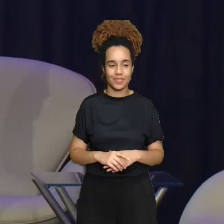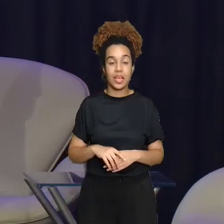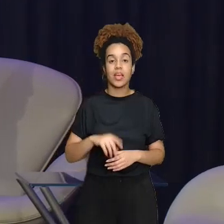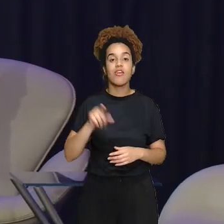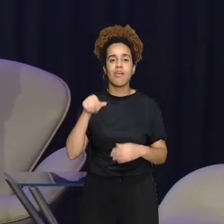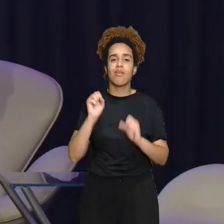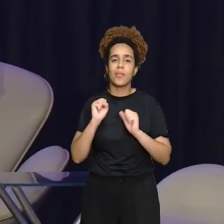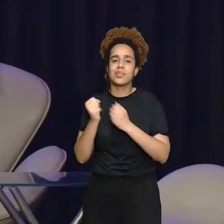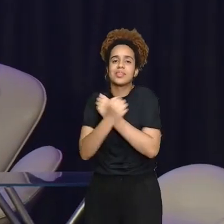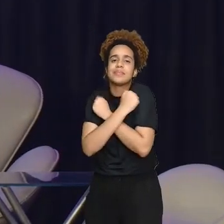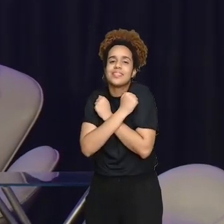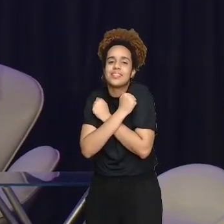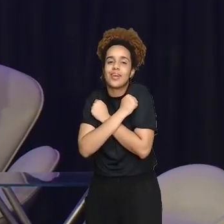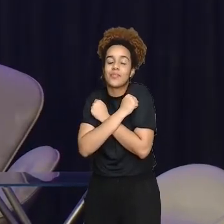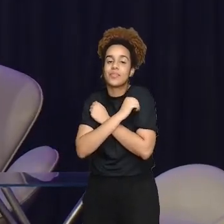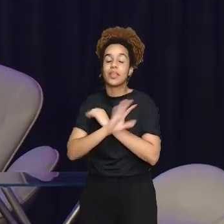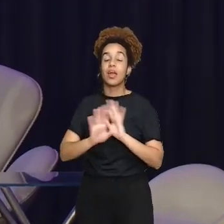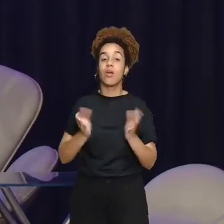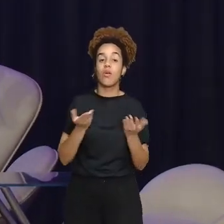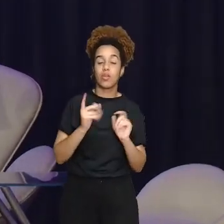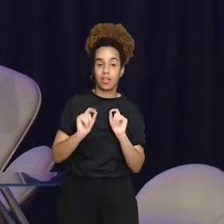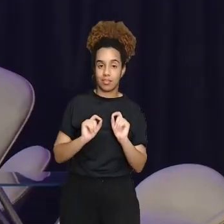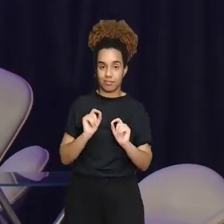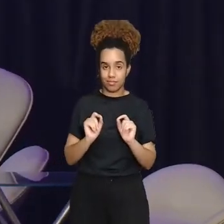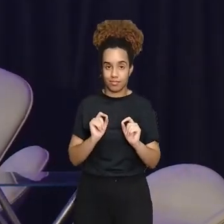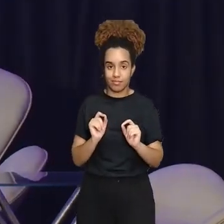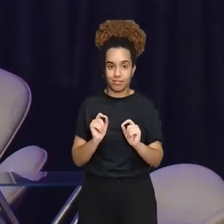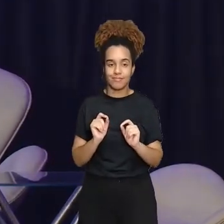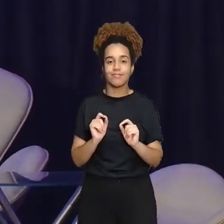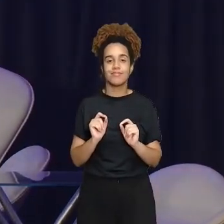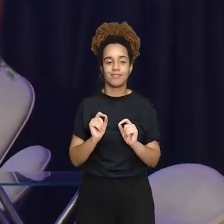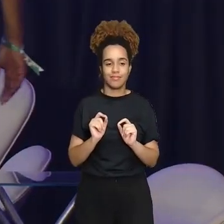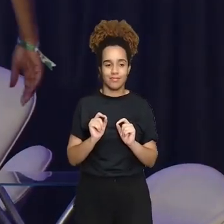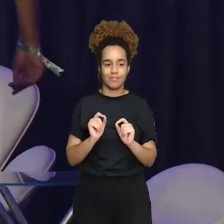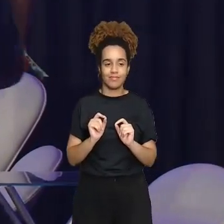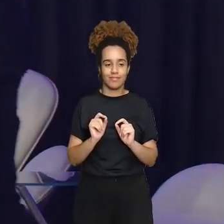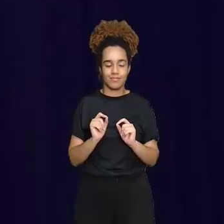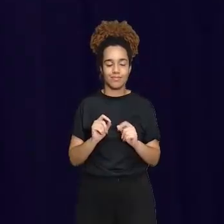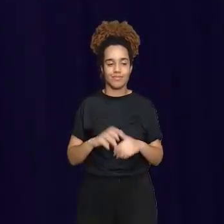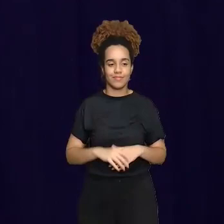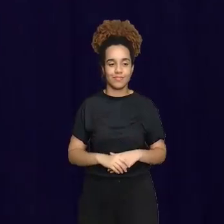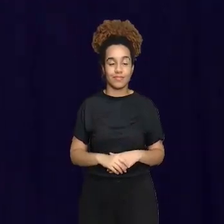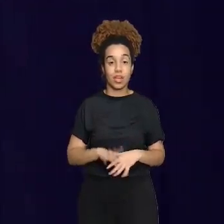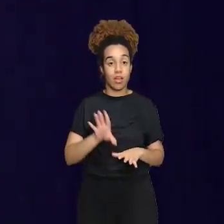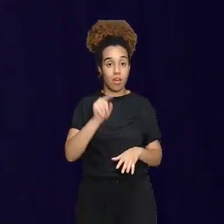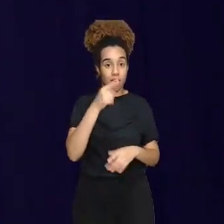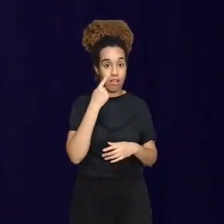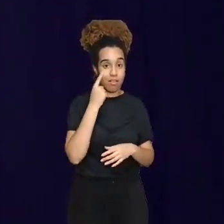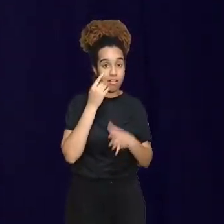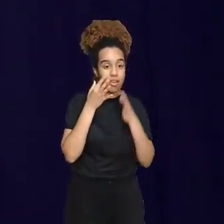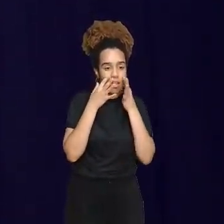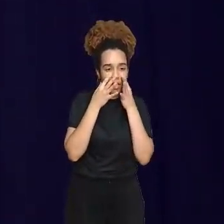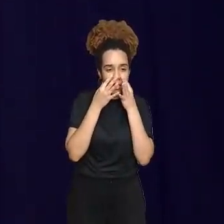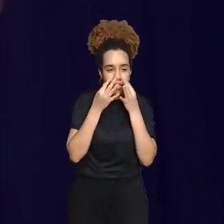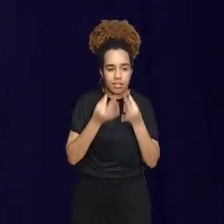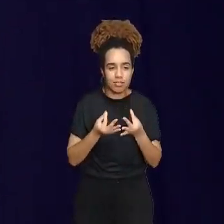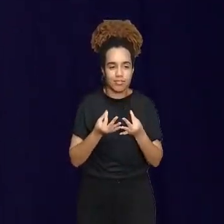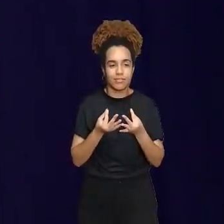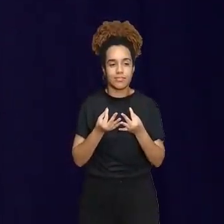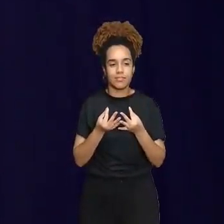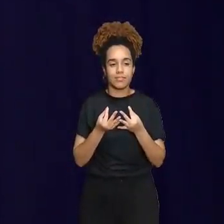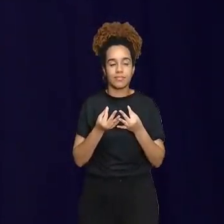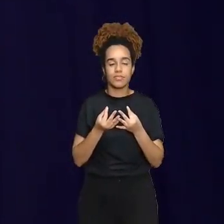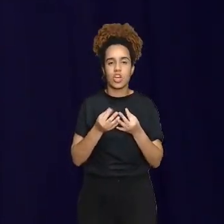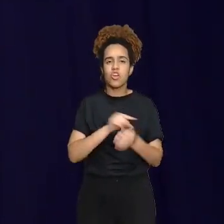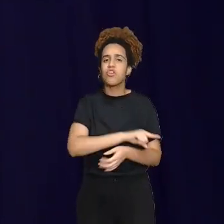aqui? Agora é o seguinte. Eu sempre falo isso no Socialismo do Brasil. Presta atenção. Alguém aqui já foi mestre de